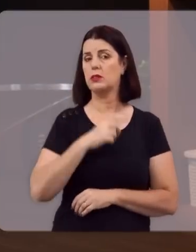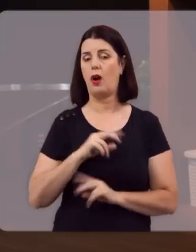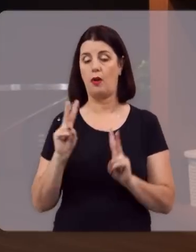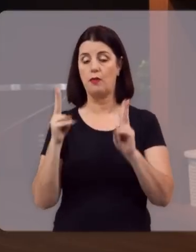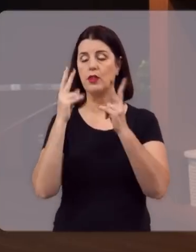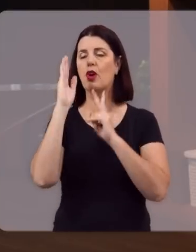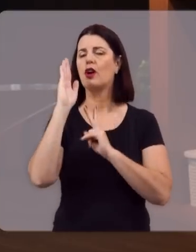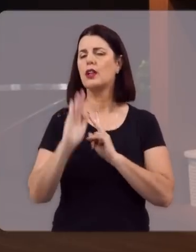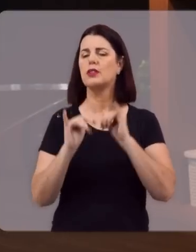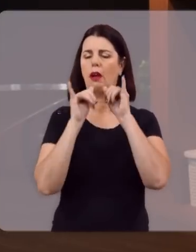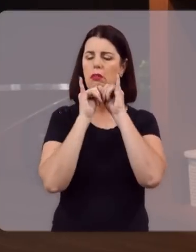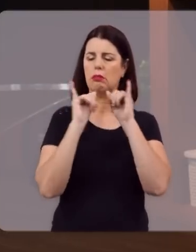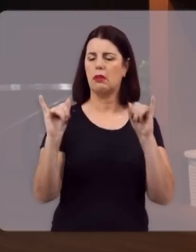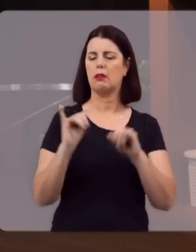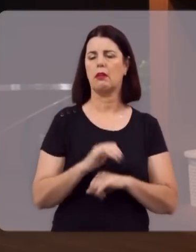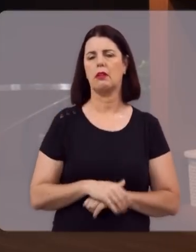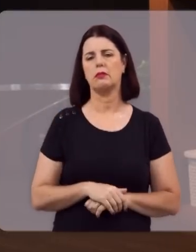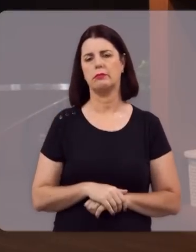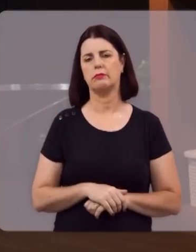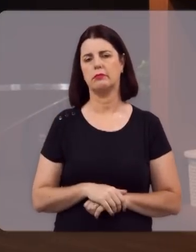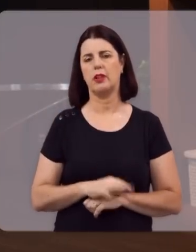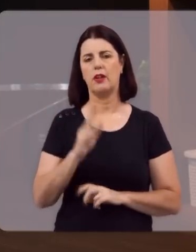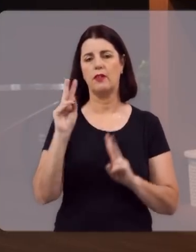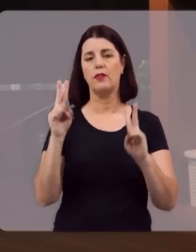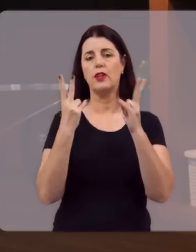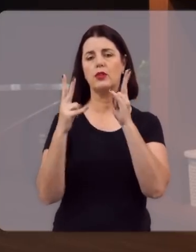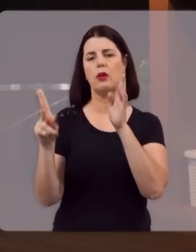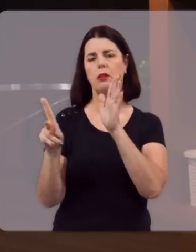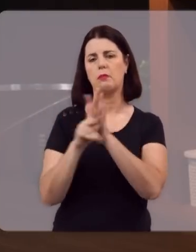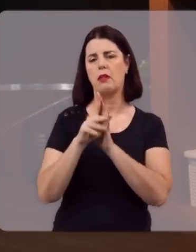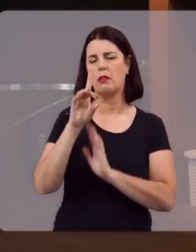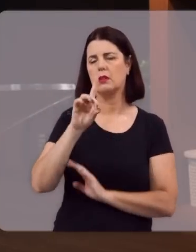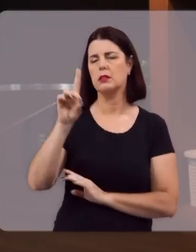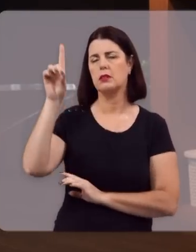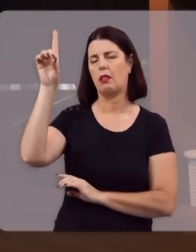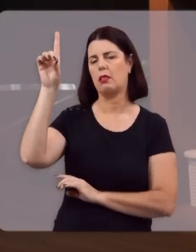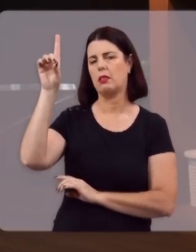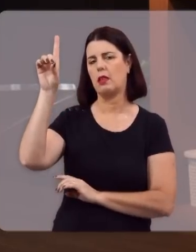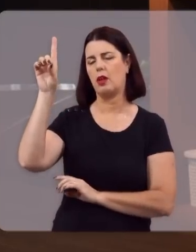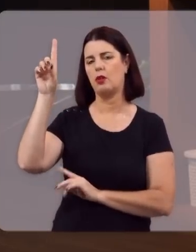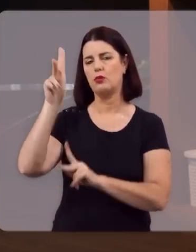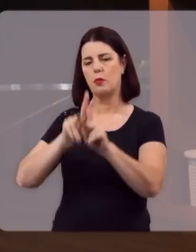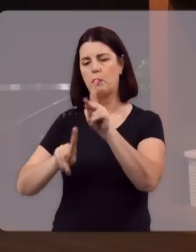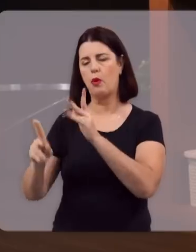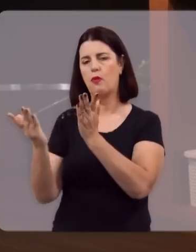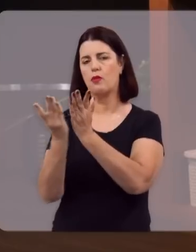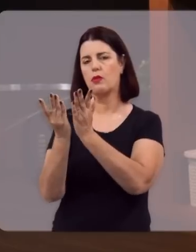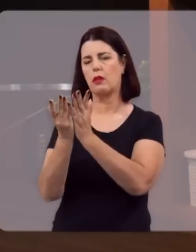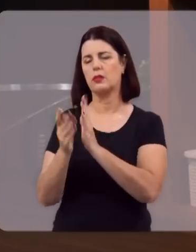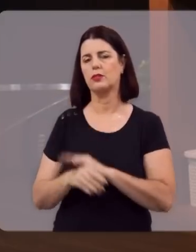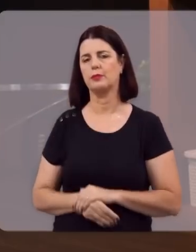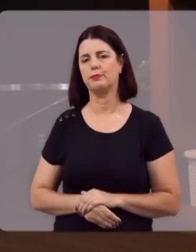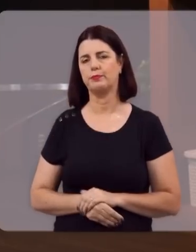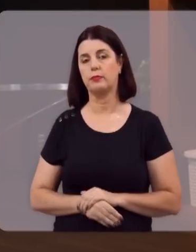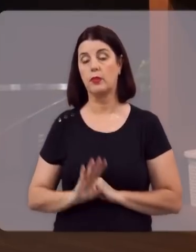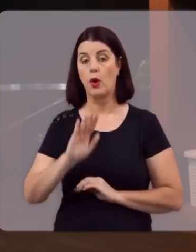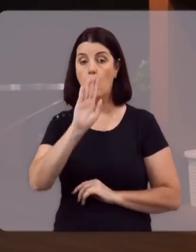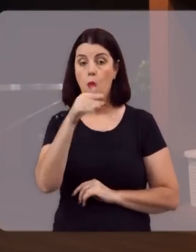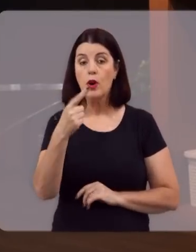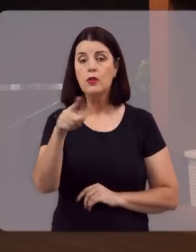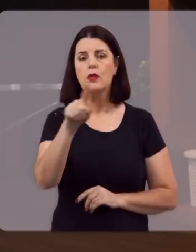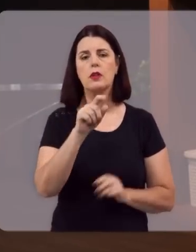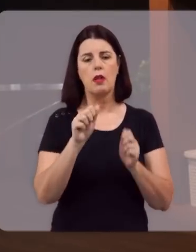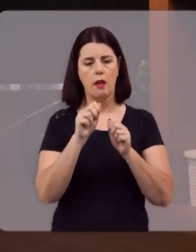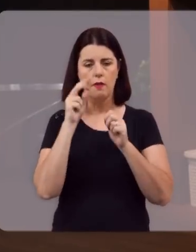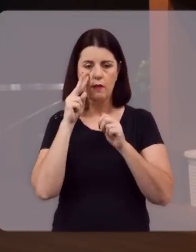a vitória já está decretada. A vitória é de Deus e do seu povo. Quando você